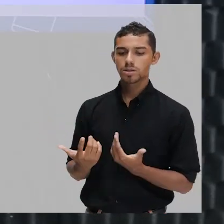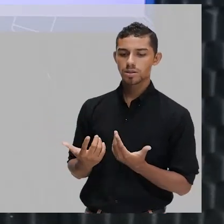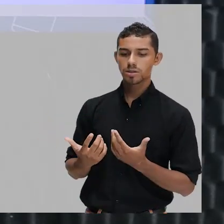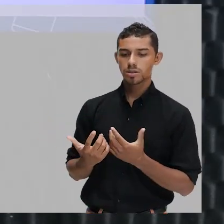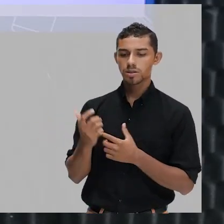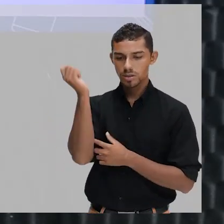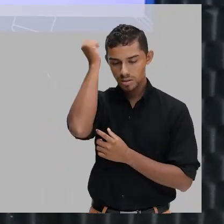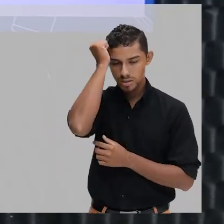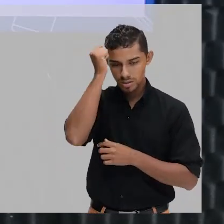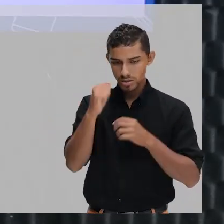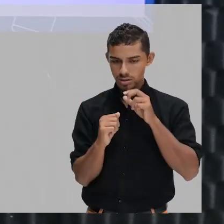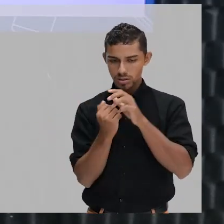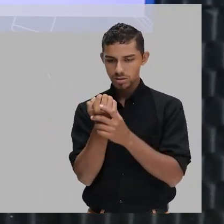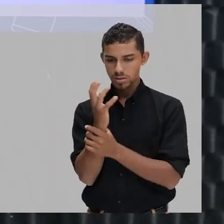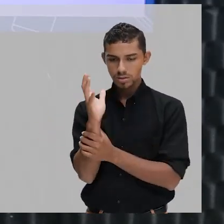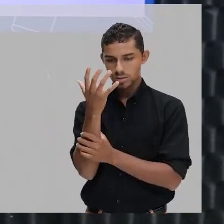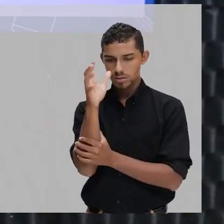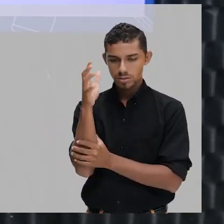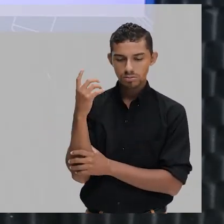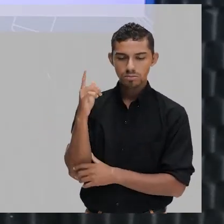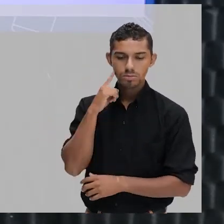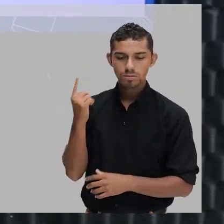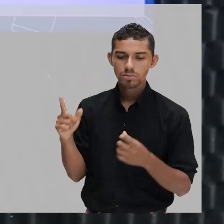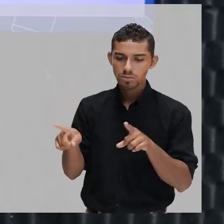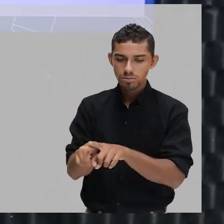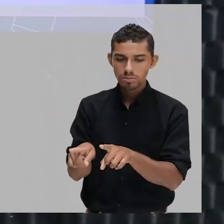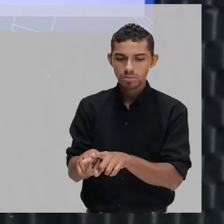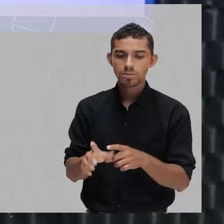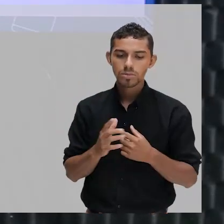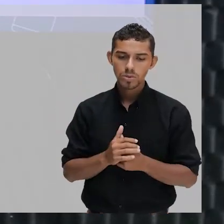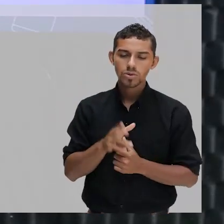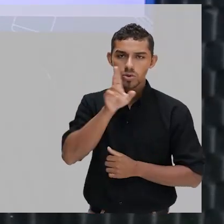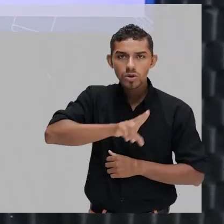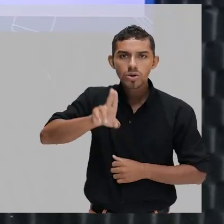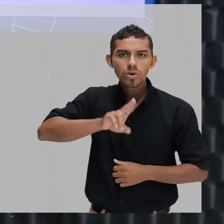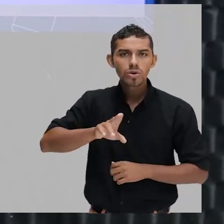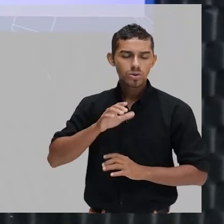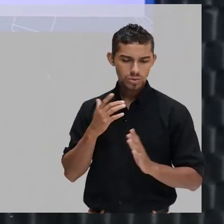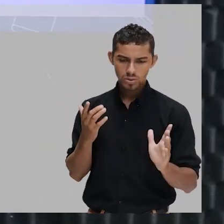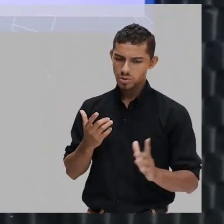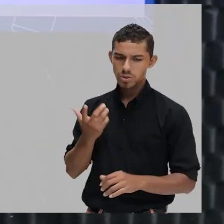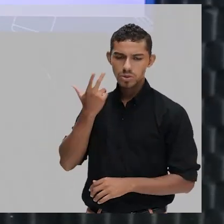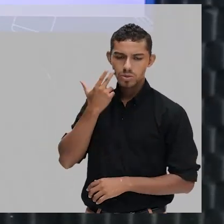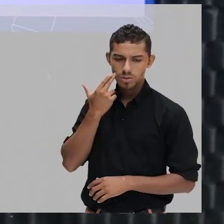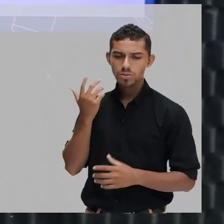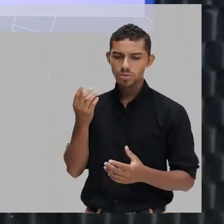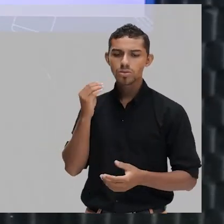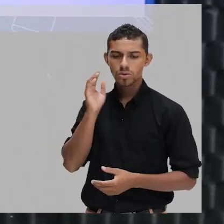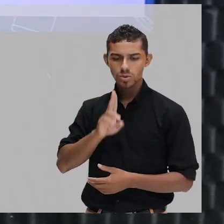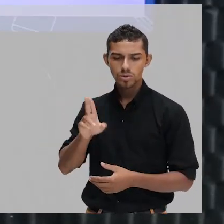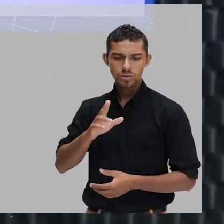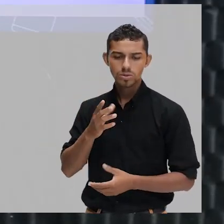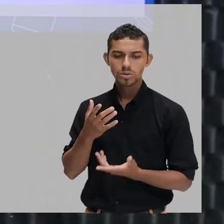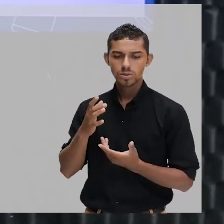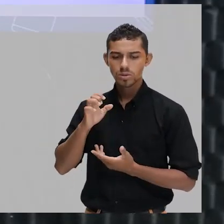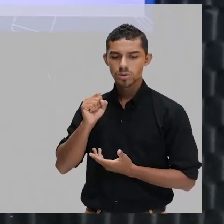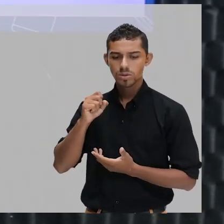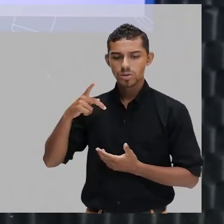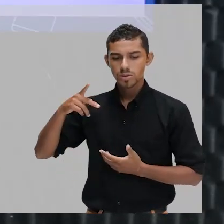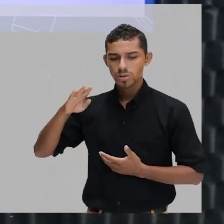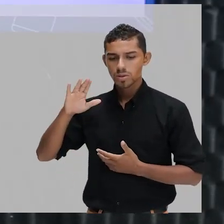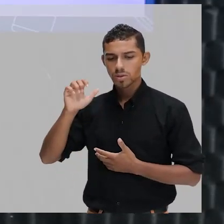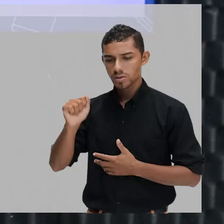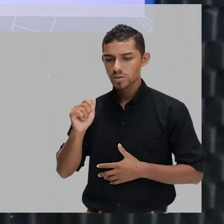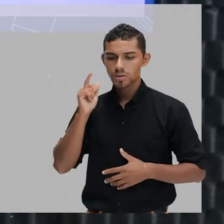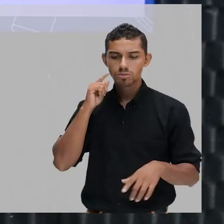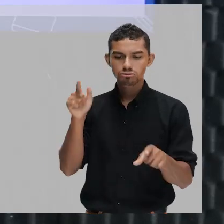nova função, além da arte teatral original, o espuma, que tem sido muito comum, eu já experimentei utilizar espuma, bem legal, e um olhar